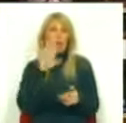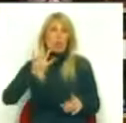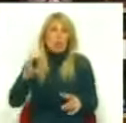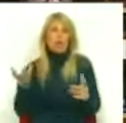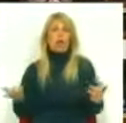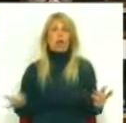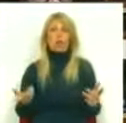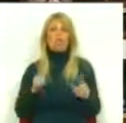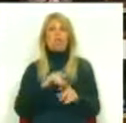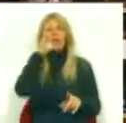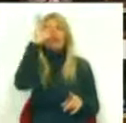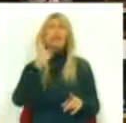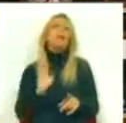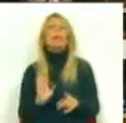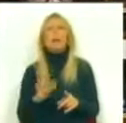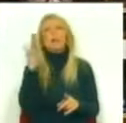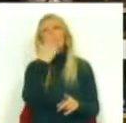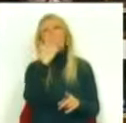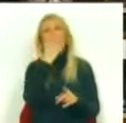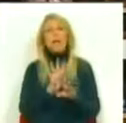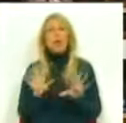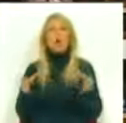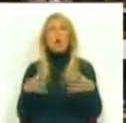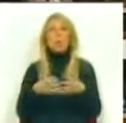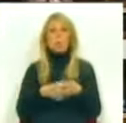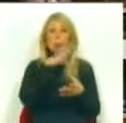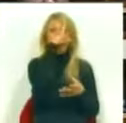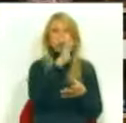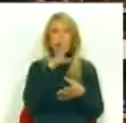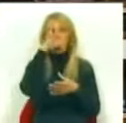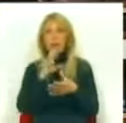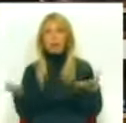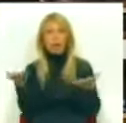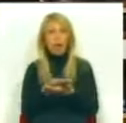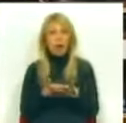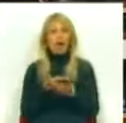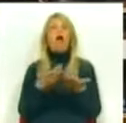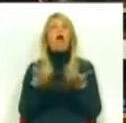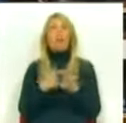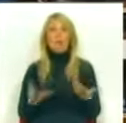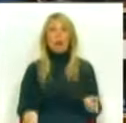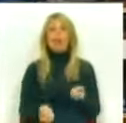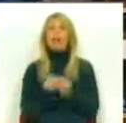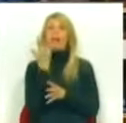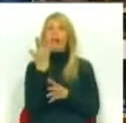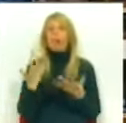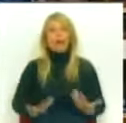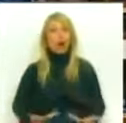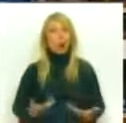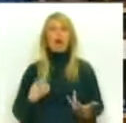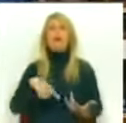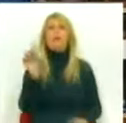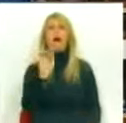país, é de saber se a Comissão Interministerial que hoje foi criada vai ou não